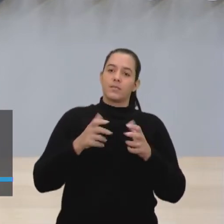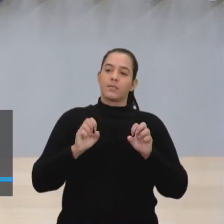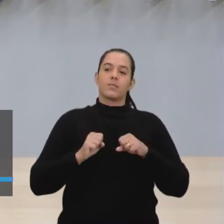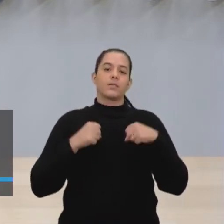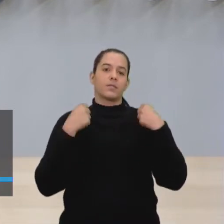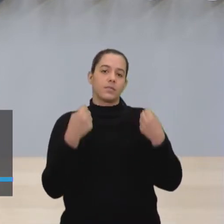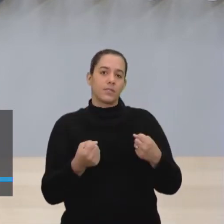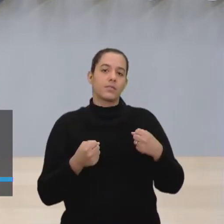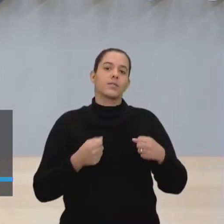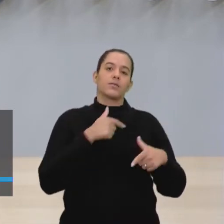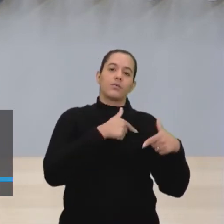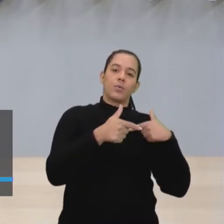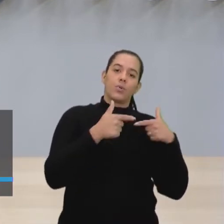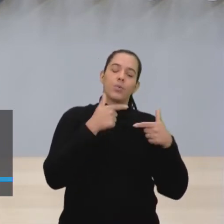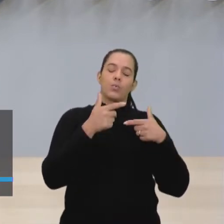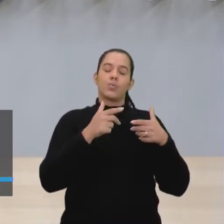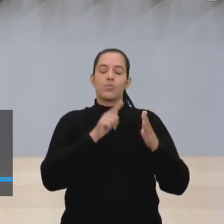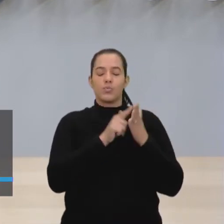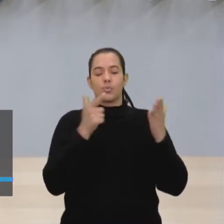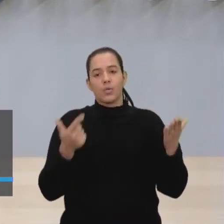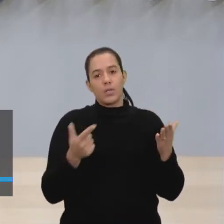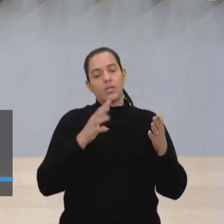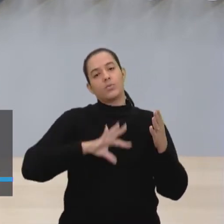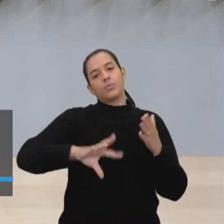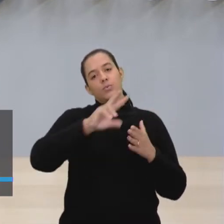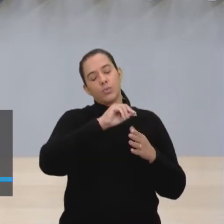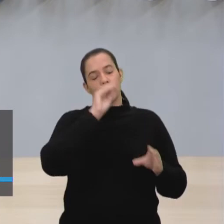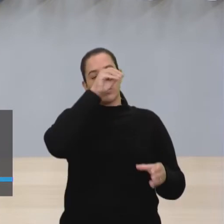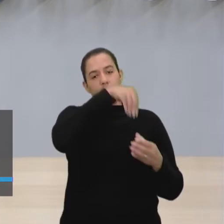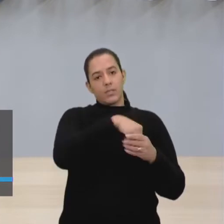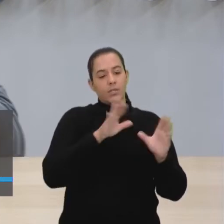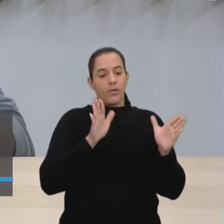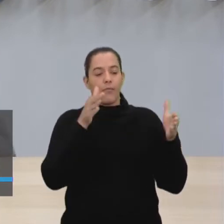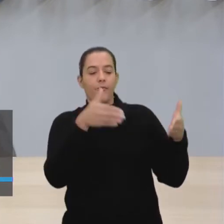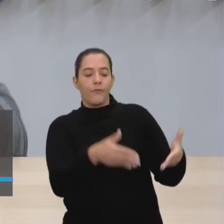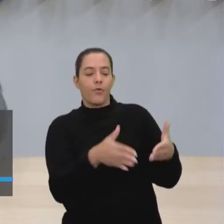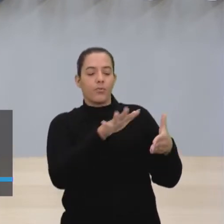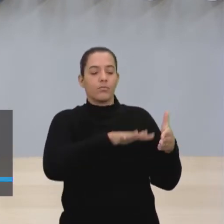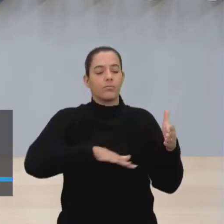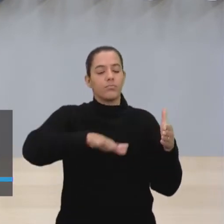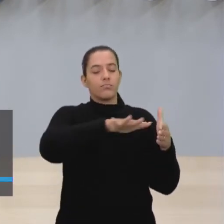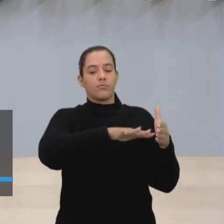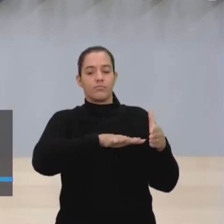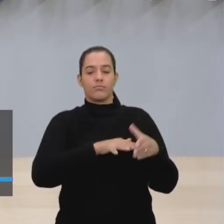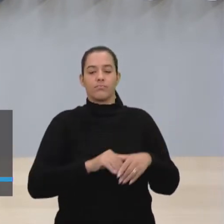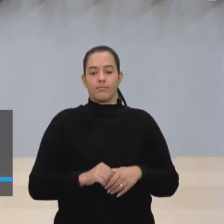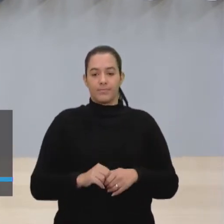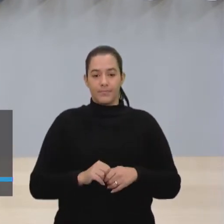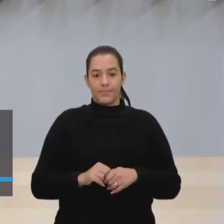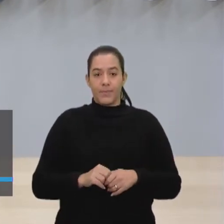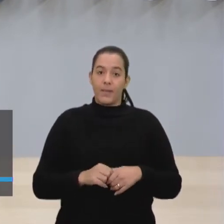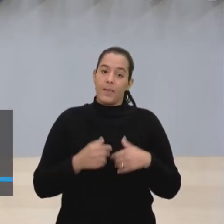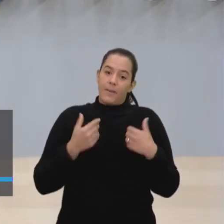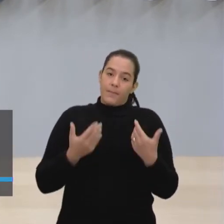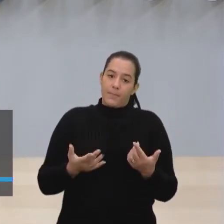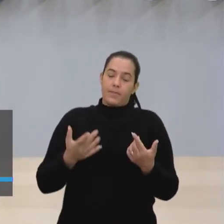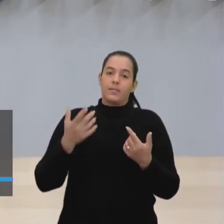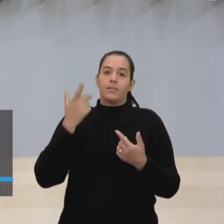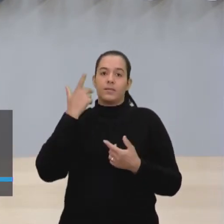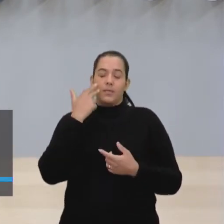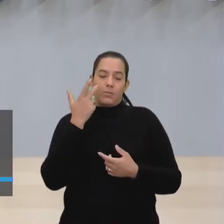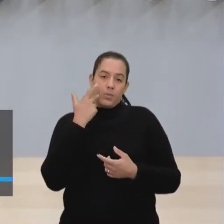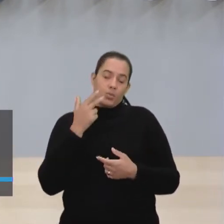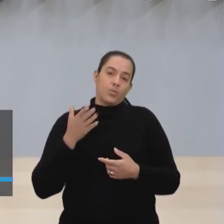fazer um jornalismo com vistas para as questões dessa comunidade. Então, a gente pode chamar isso de jornalismo comunitário. Porém, o mais comum é que o